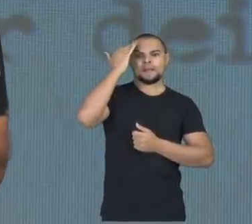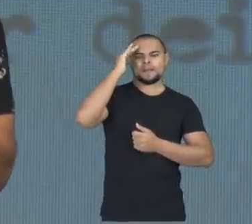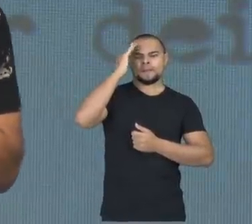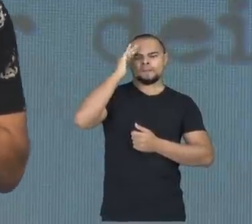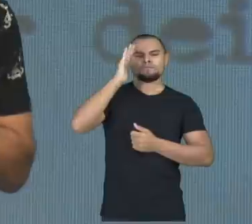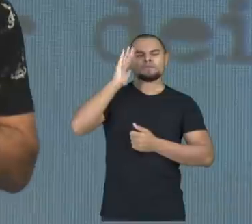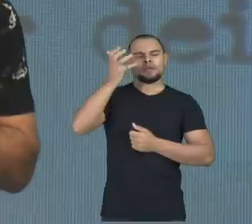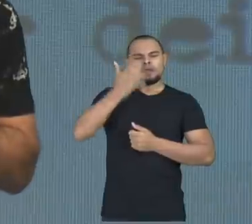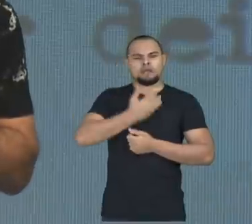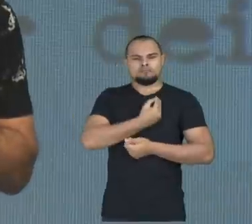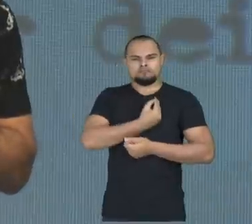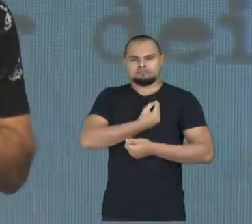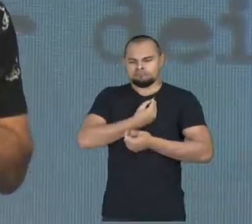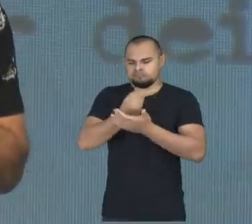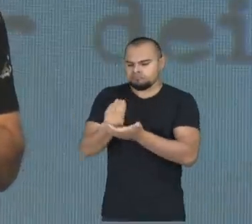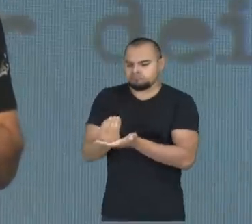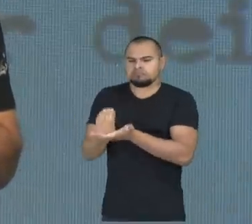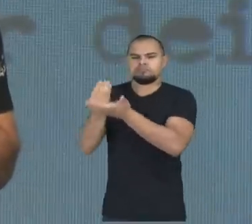Jesus.